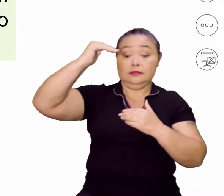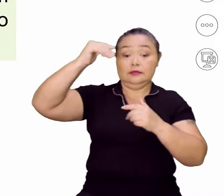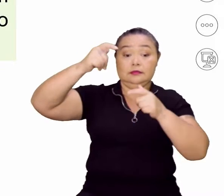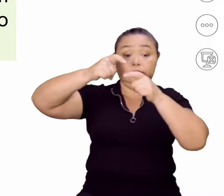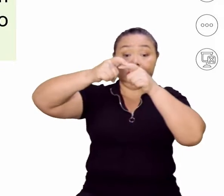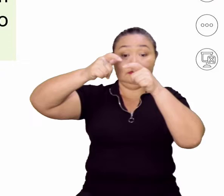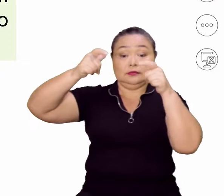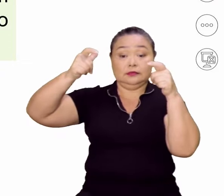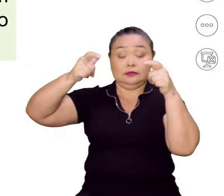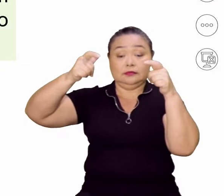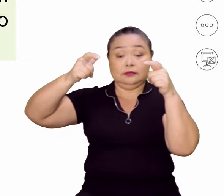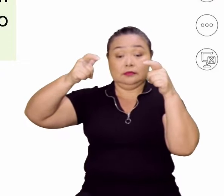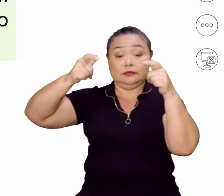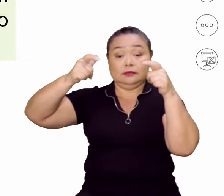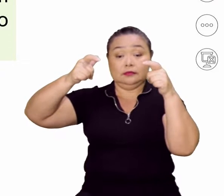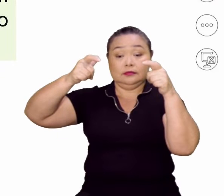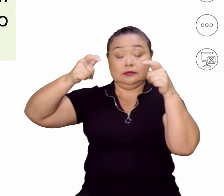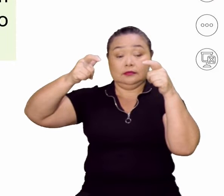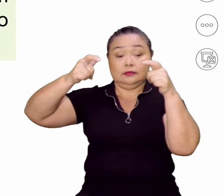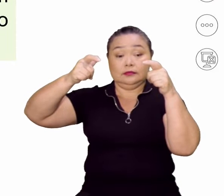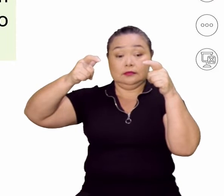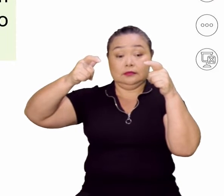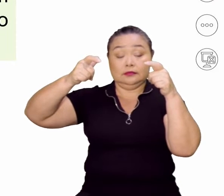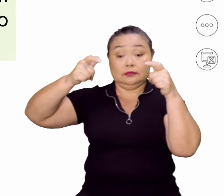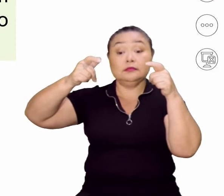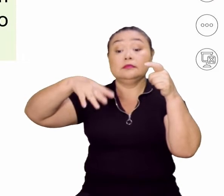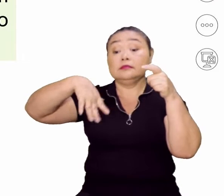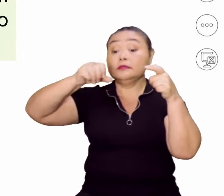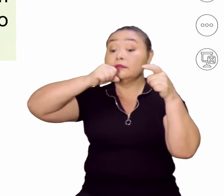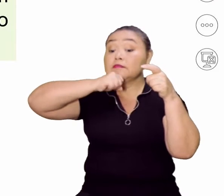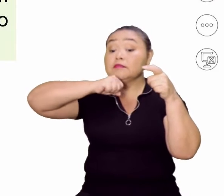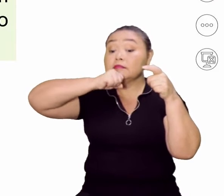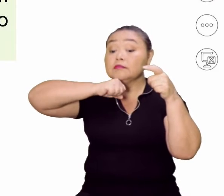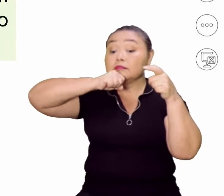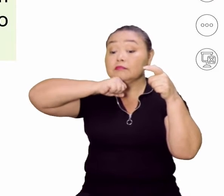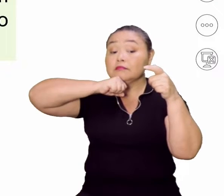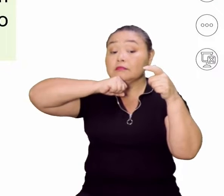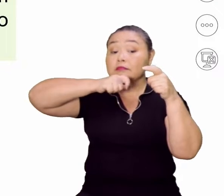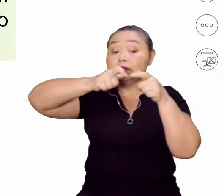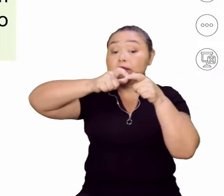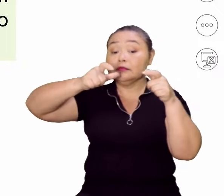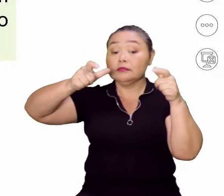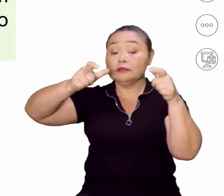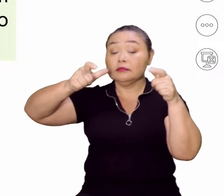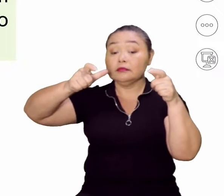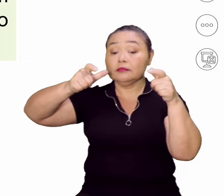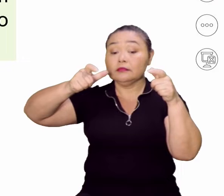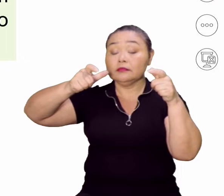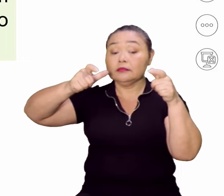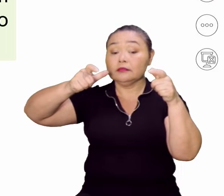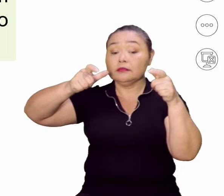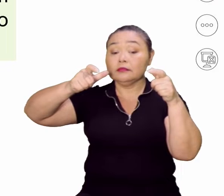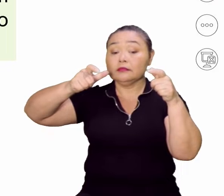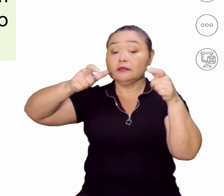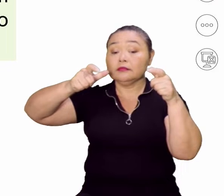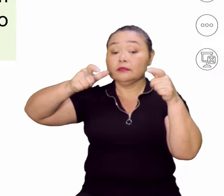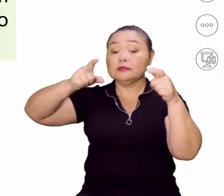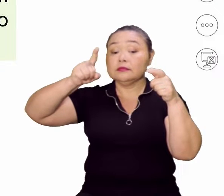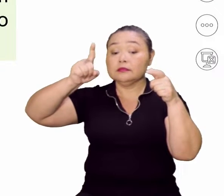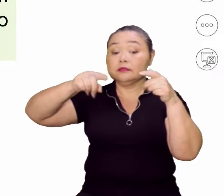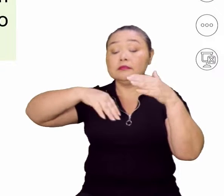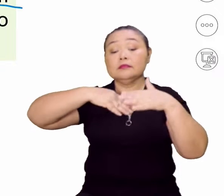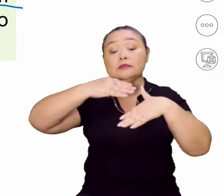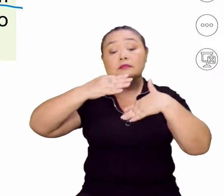mais largo, portanto, mais de idosos. Isso indica que esses países estão